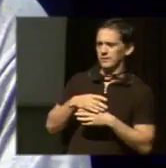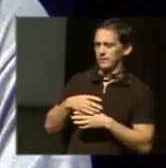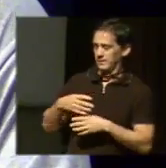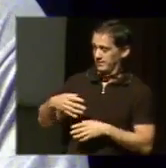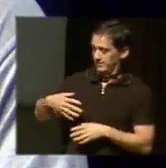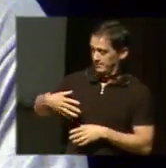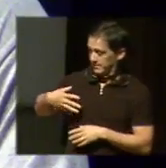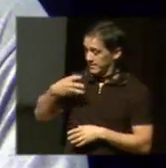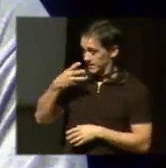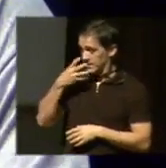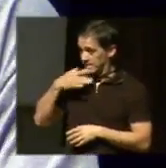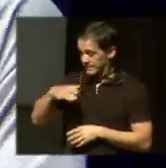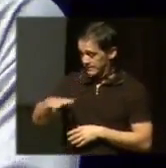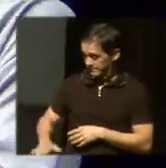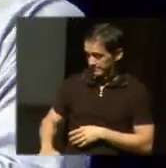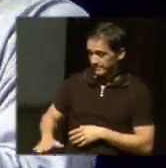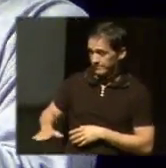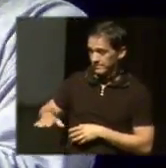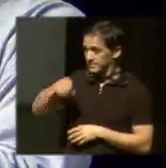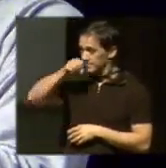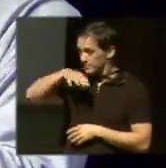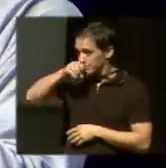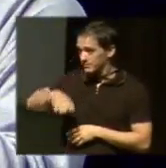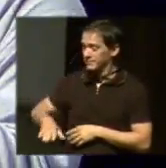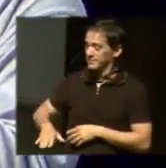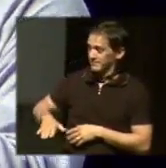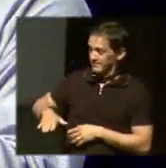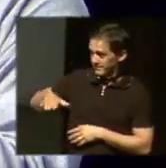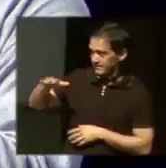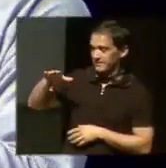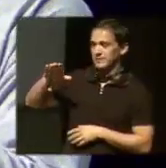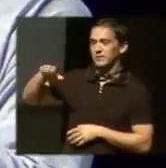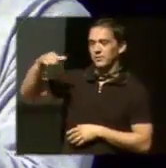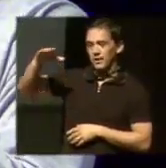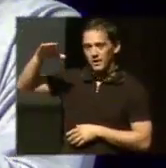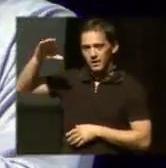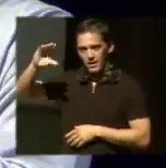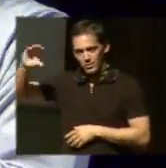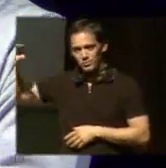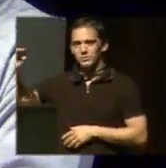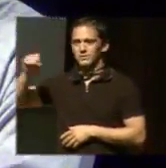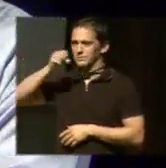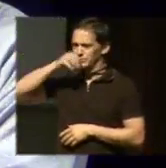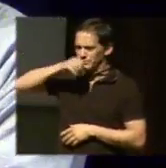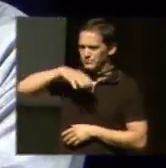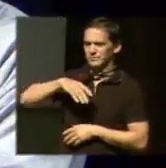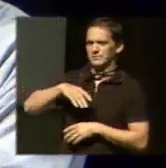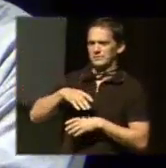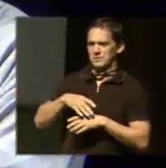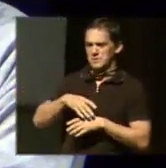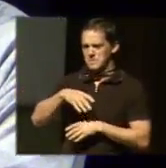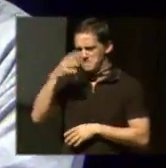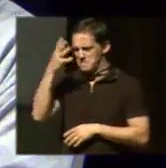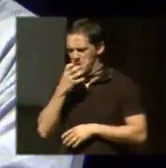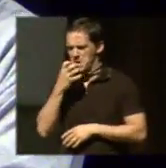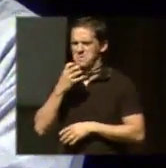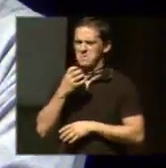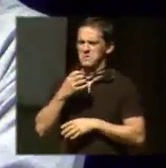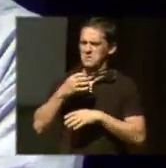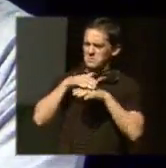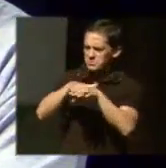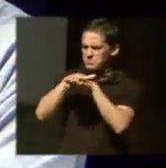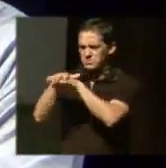vai resultar em um adulto rabugento, que vai resultar em um idoso rabugento. Não é só porque as pessoas ficam idosas que elas